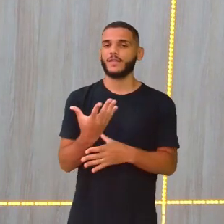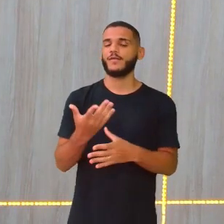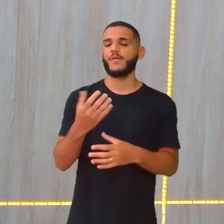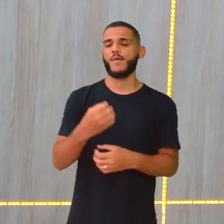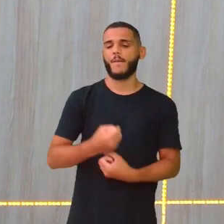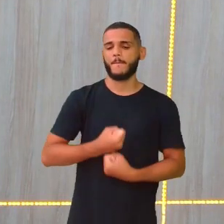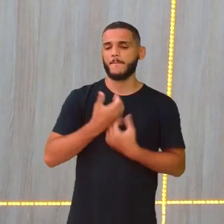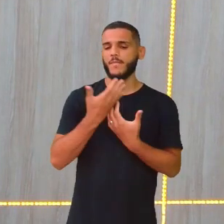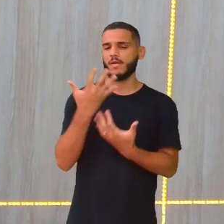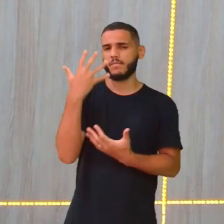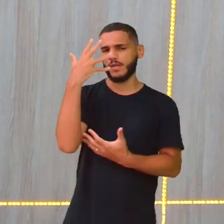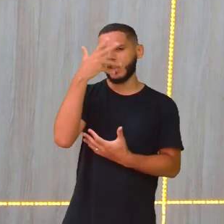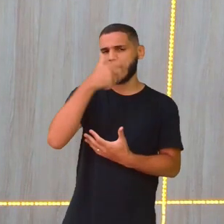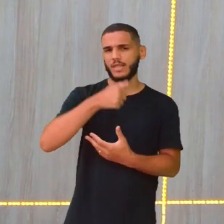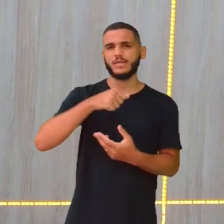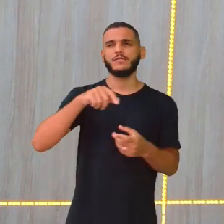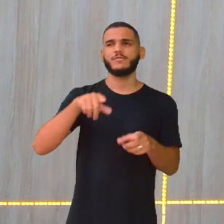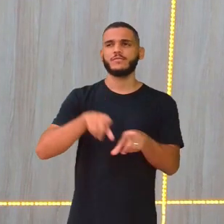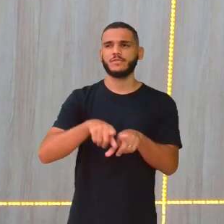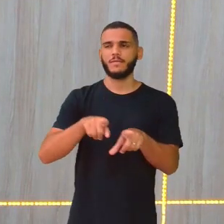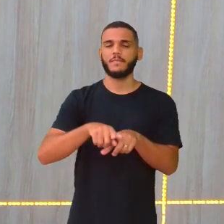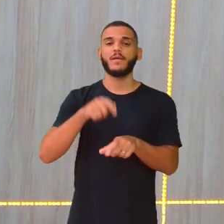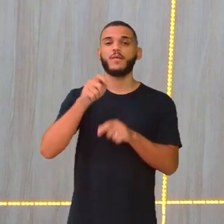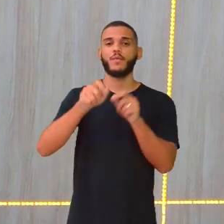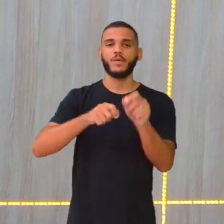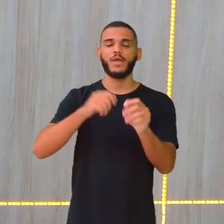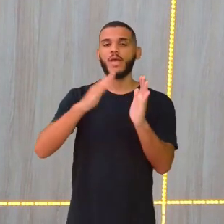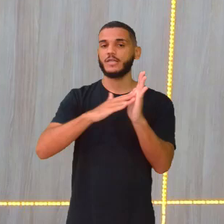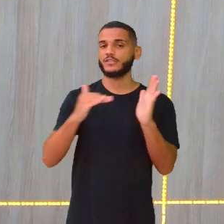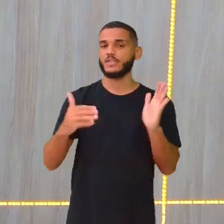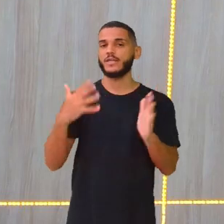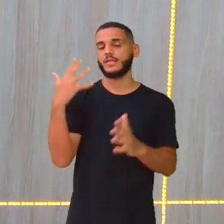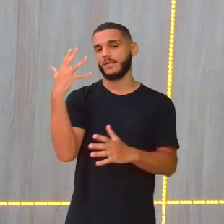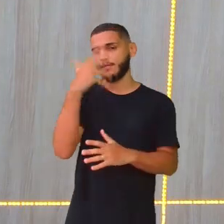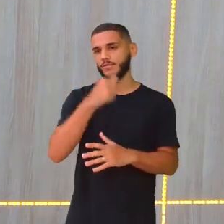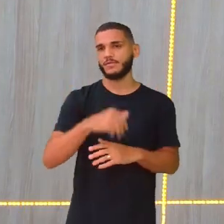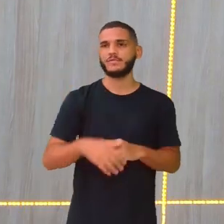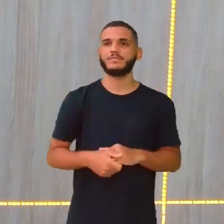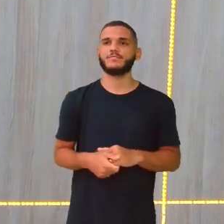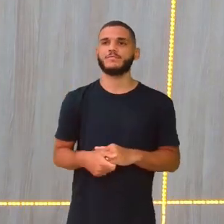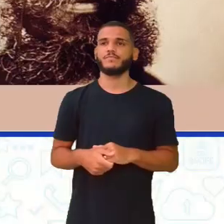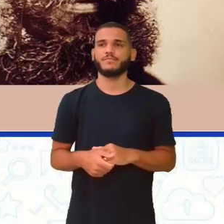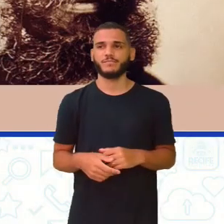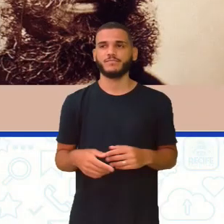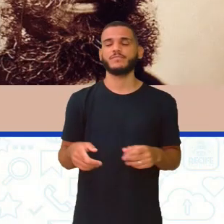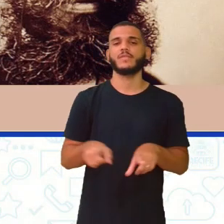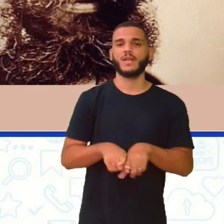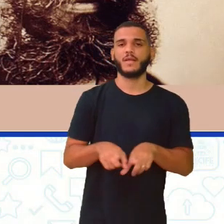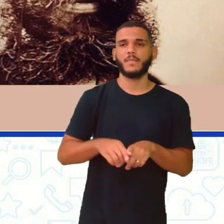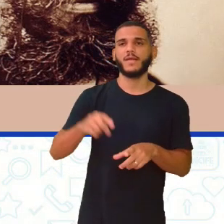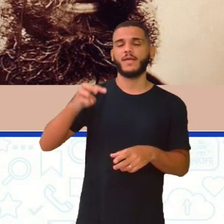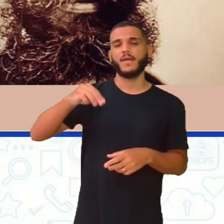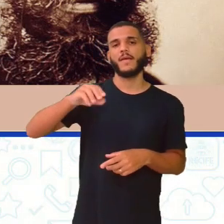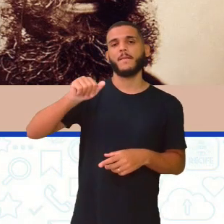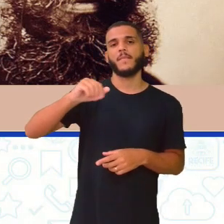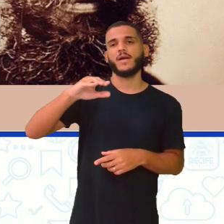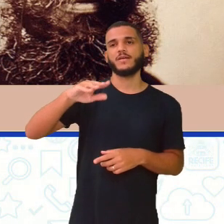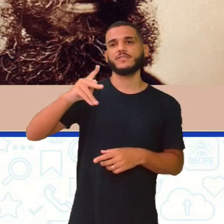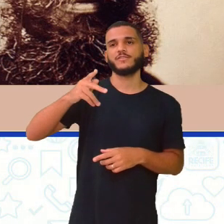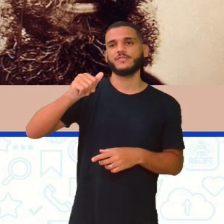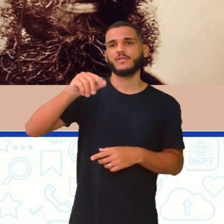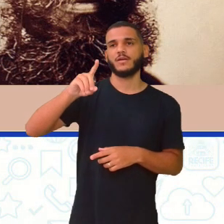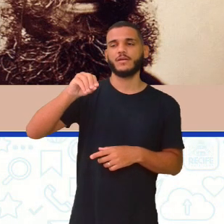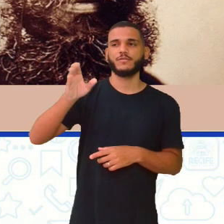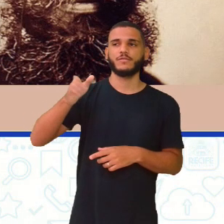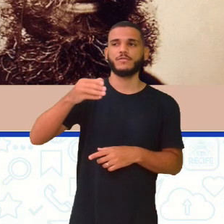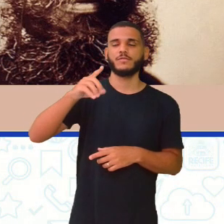e de muito rigor estético, né? E é esquecido porque é negro. A gente tem Machado de Assis, que foi embranquecido durante toda a